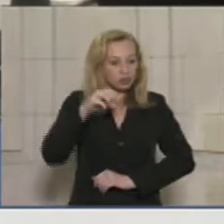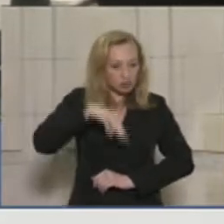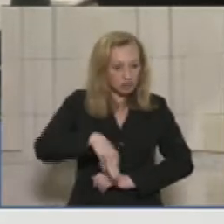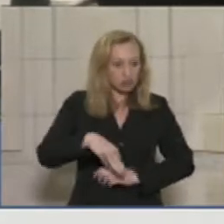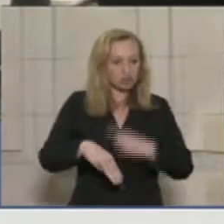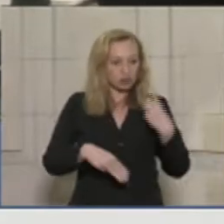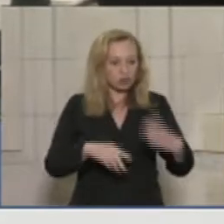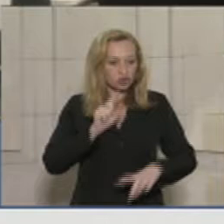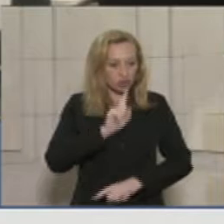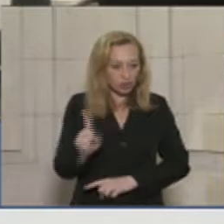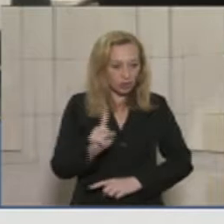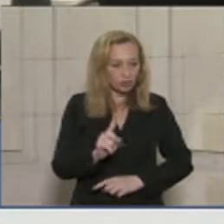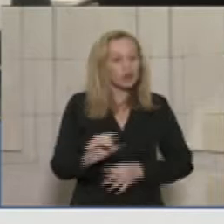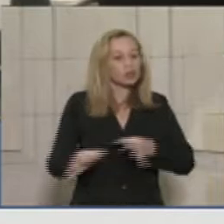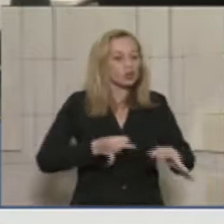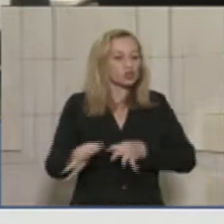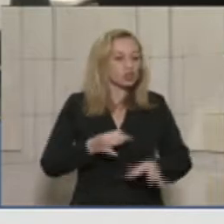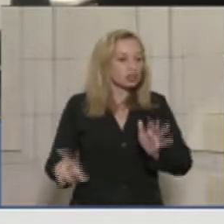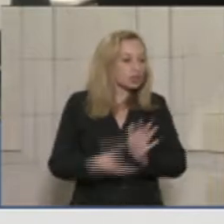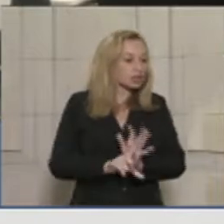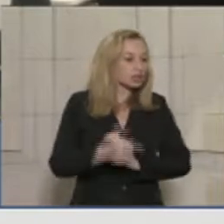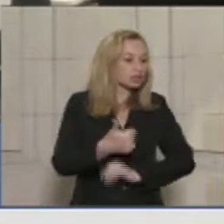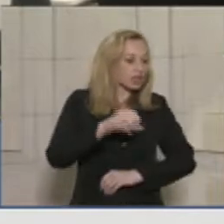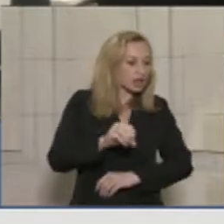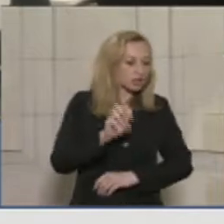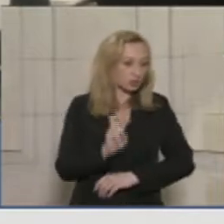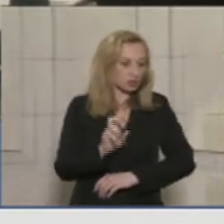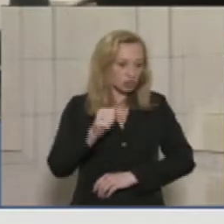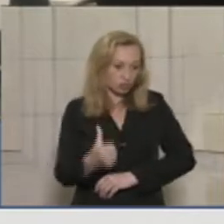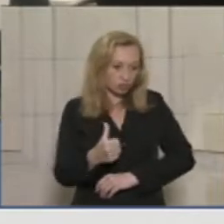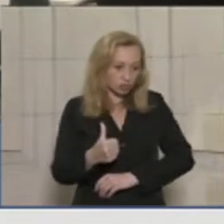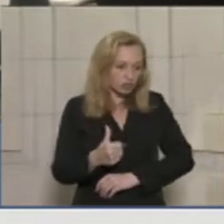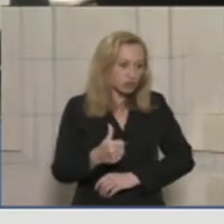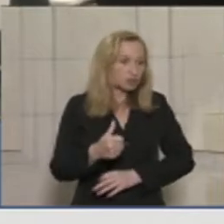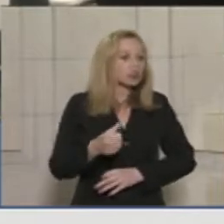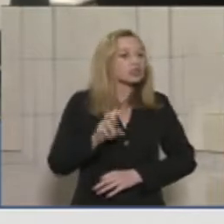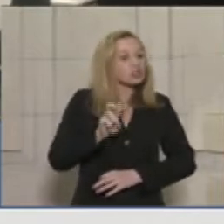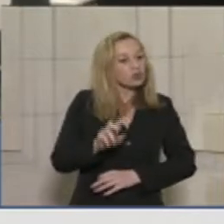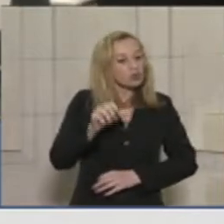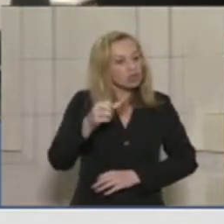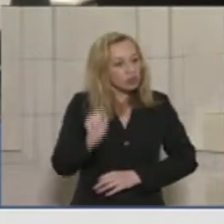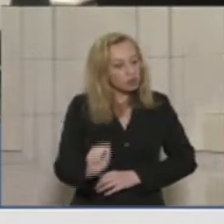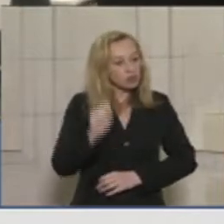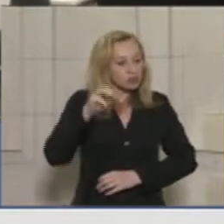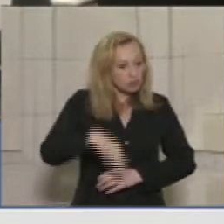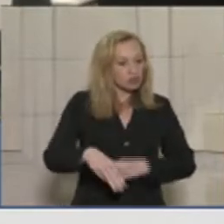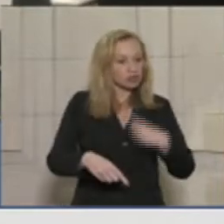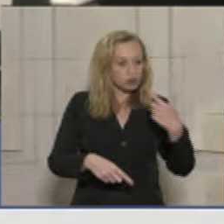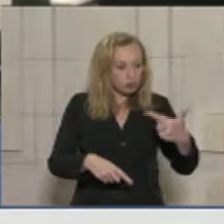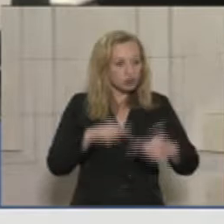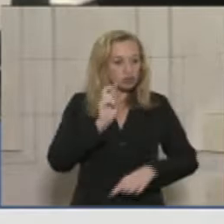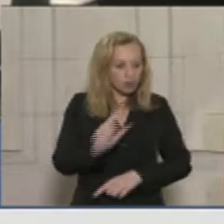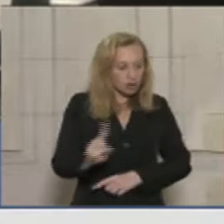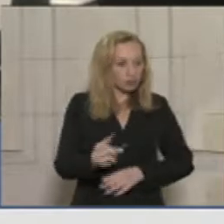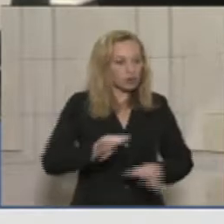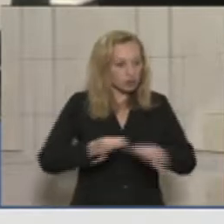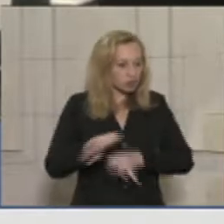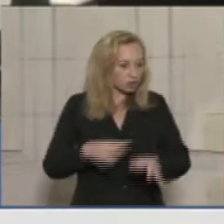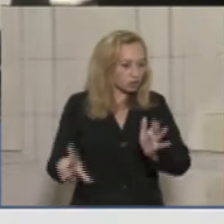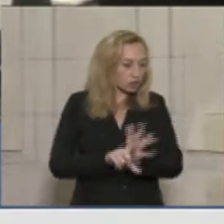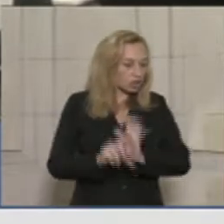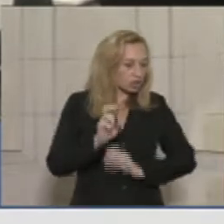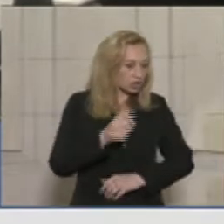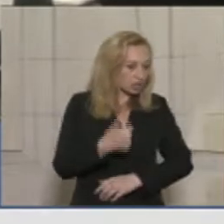não. Projeto de lei 1051, 58 sim e 2 não. Projeto de